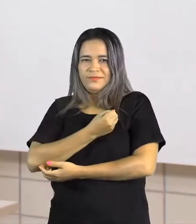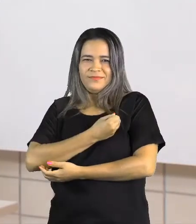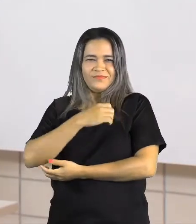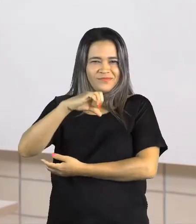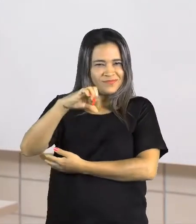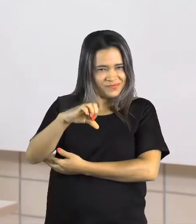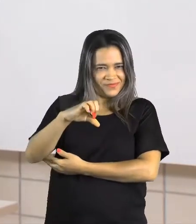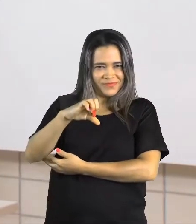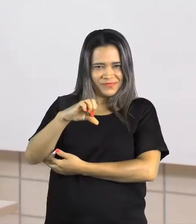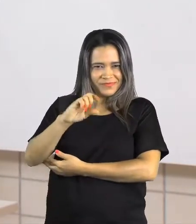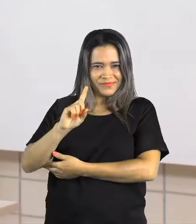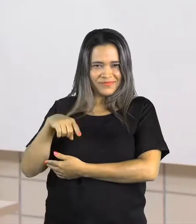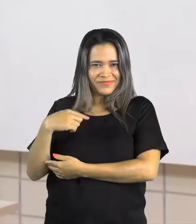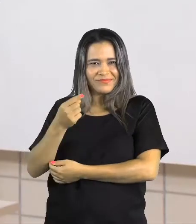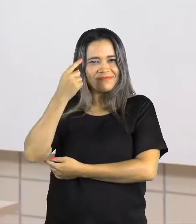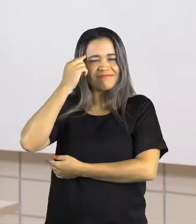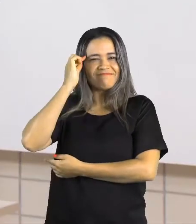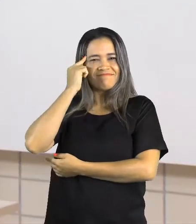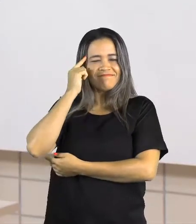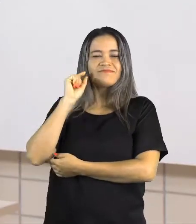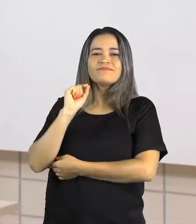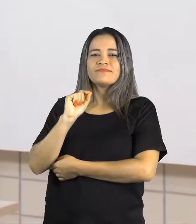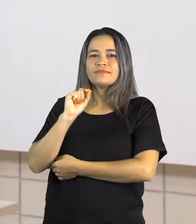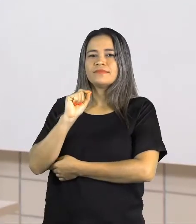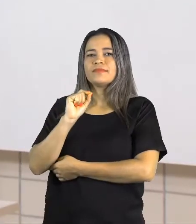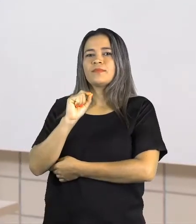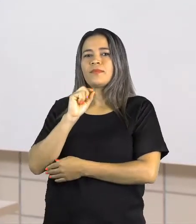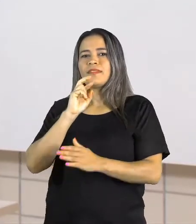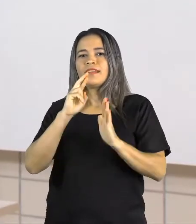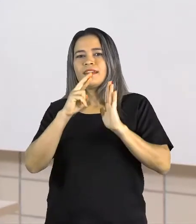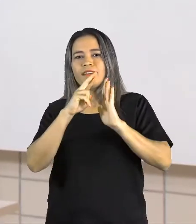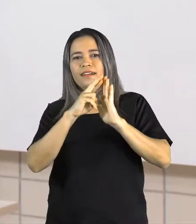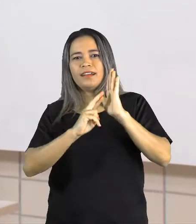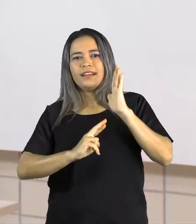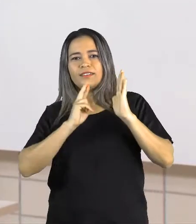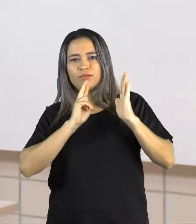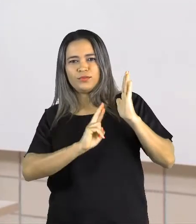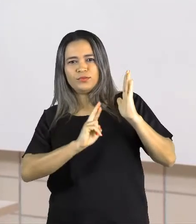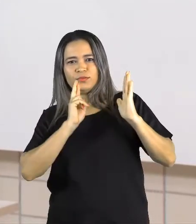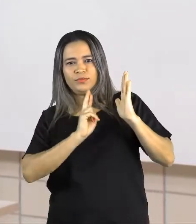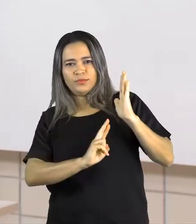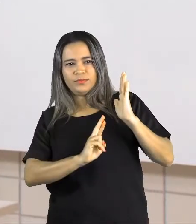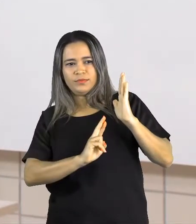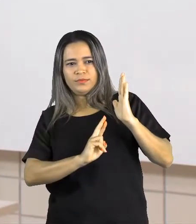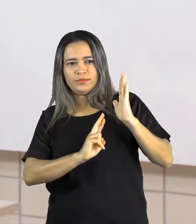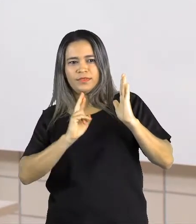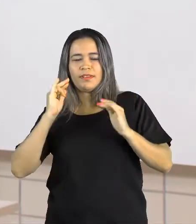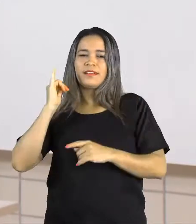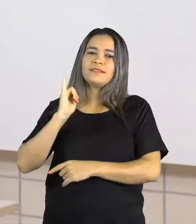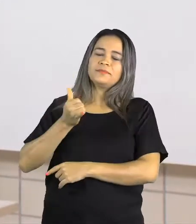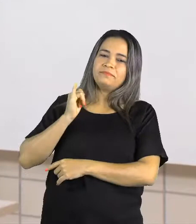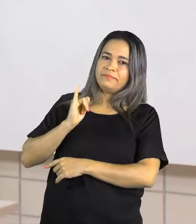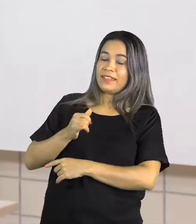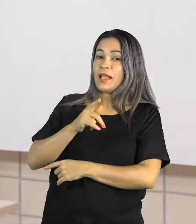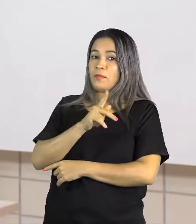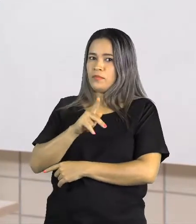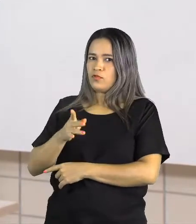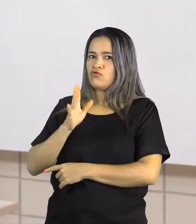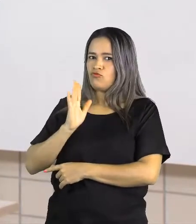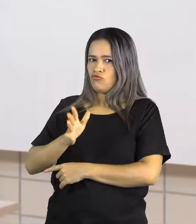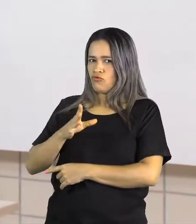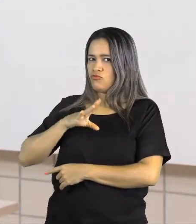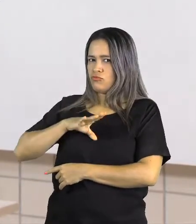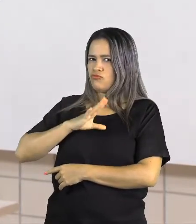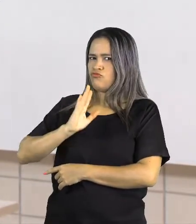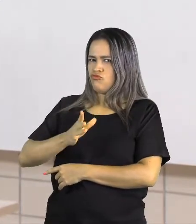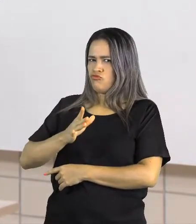nós vamos entender sobre relatos. A professora de português, Cris, já falou um pouco sobre